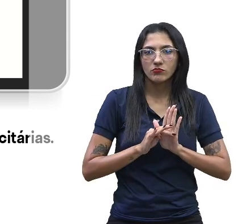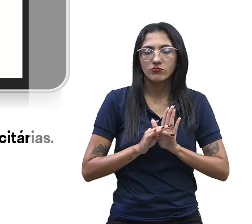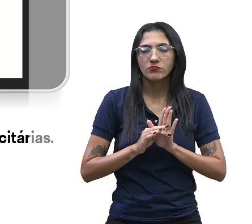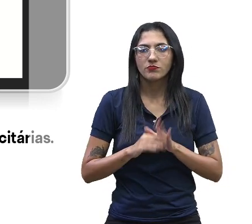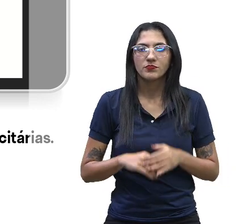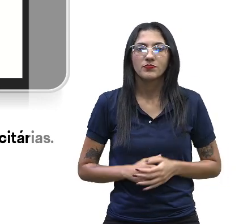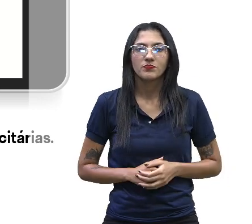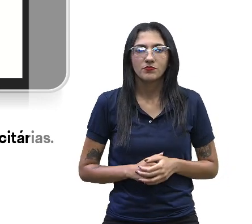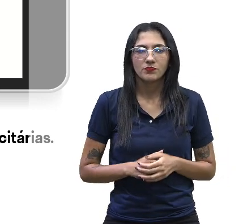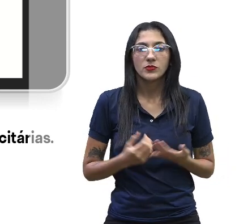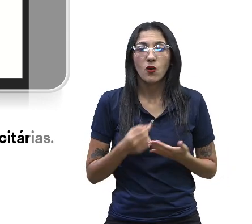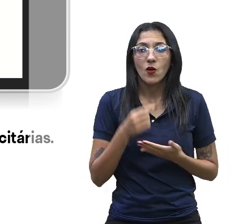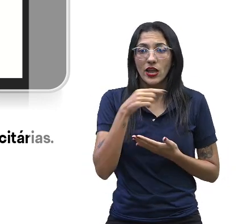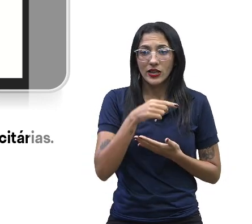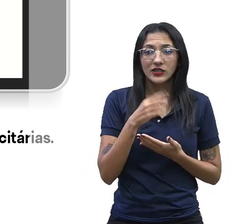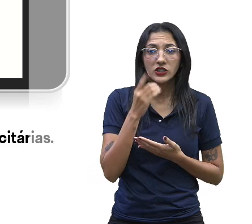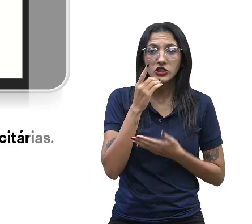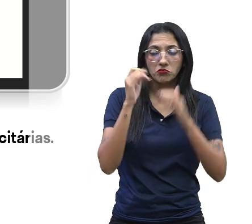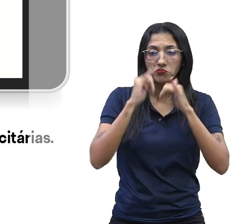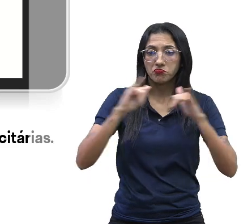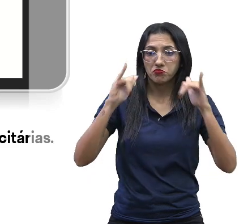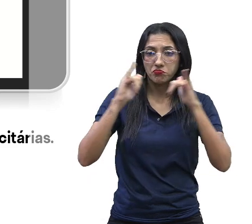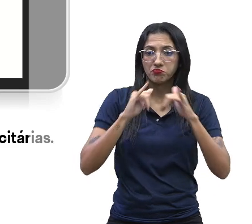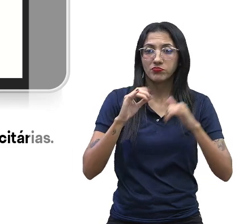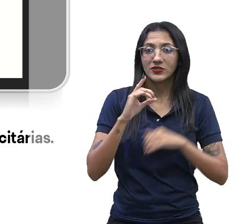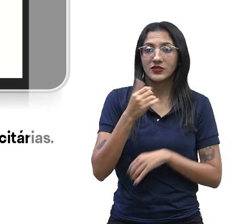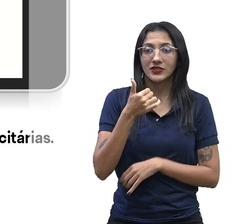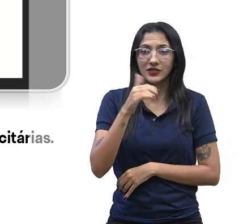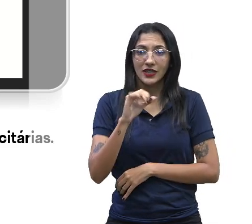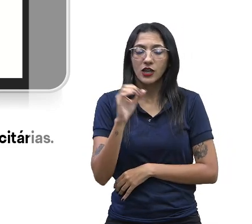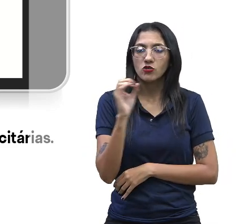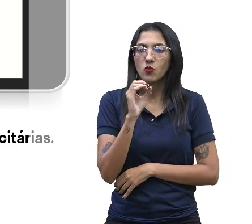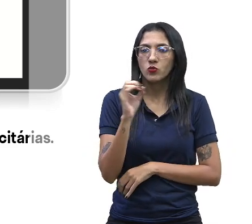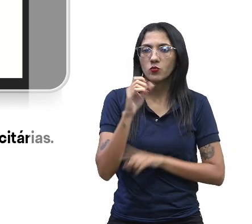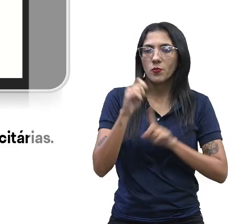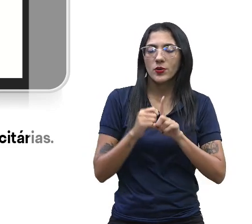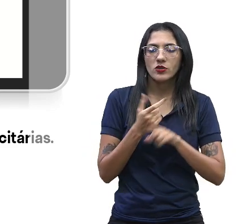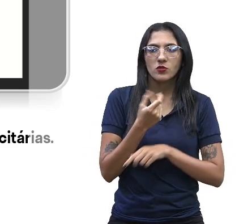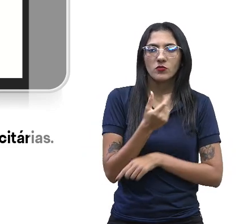de 2022. Estimativas